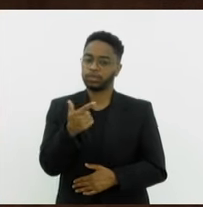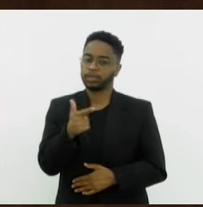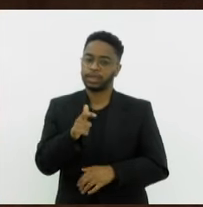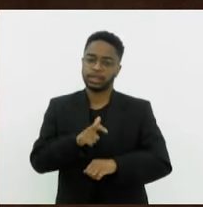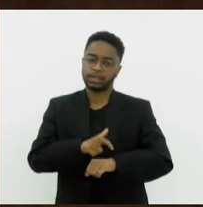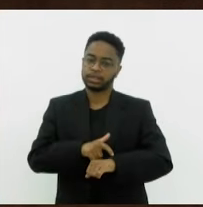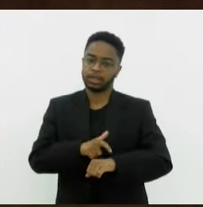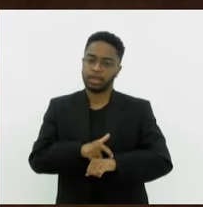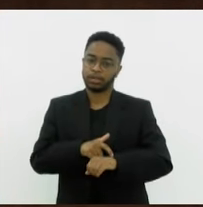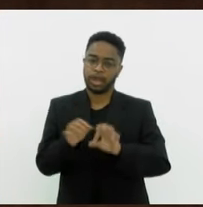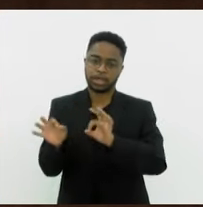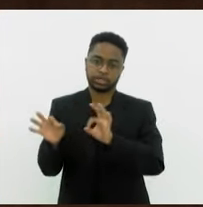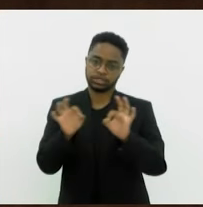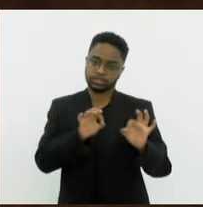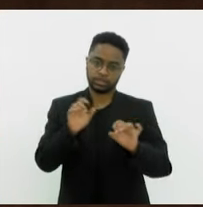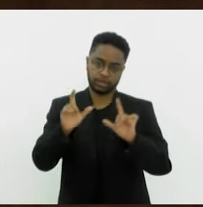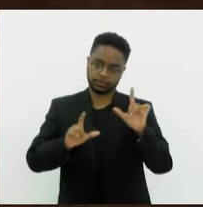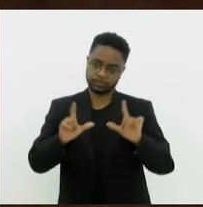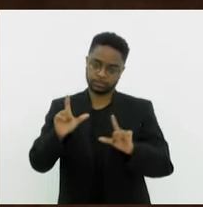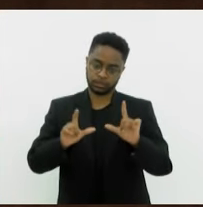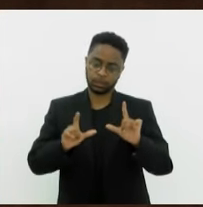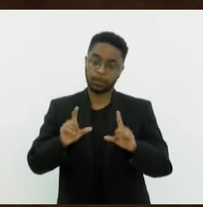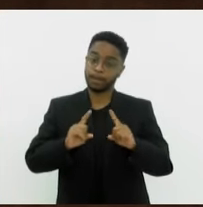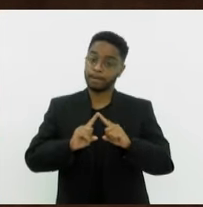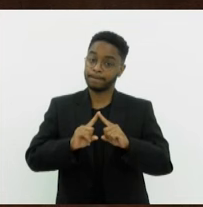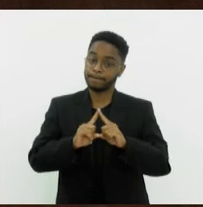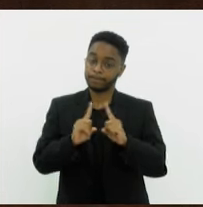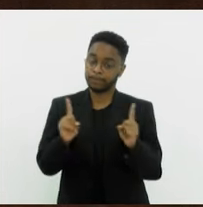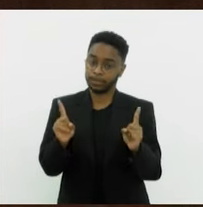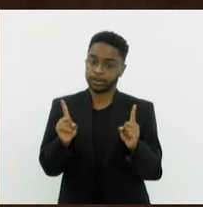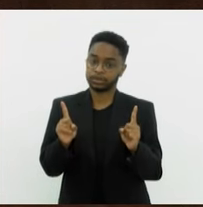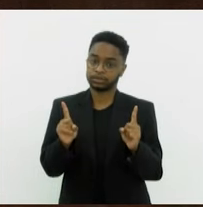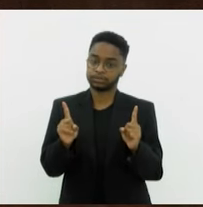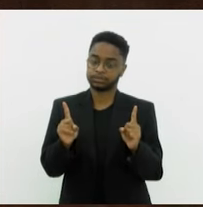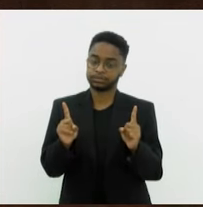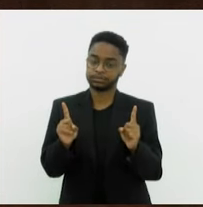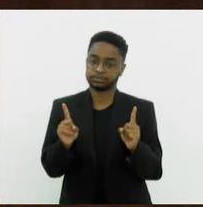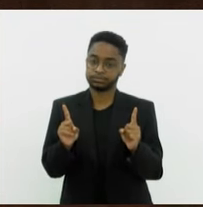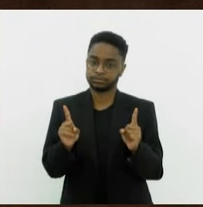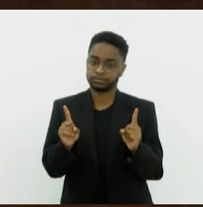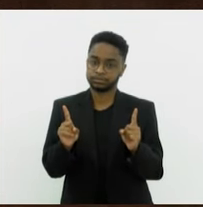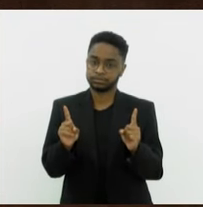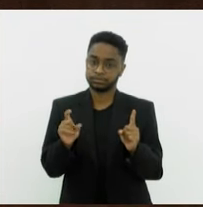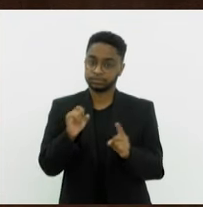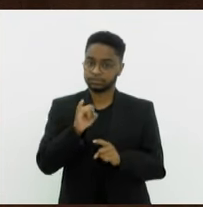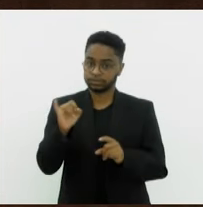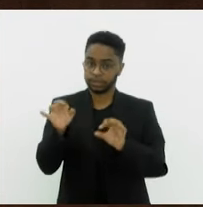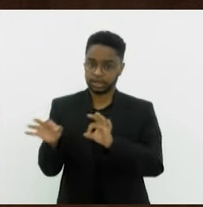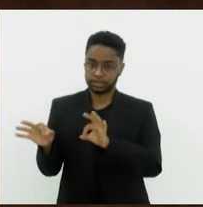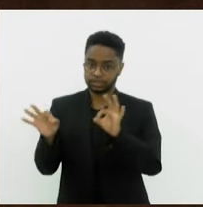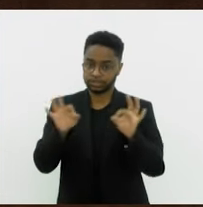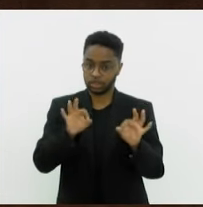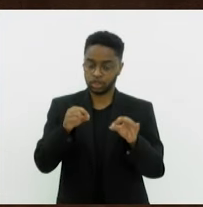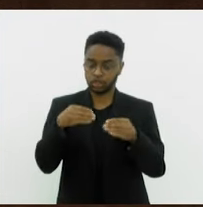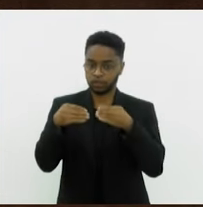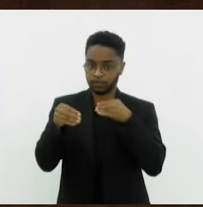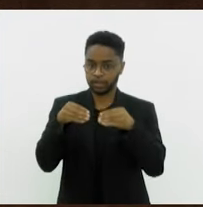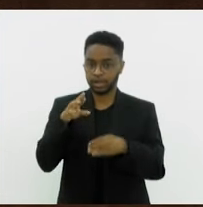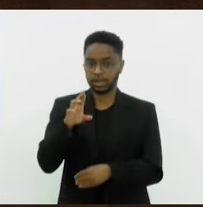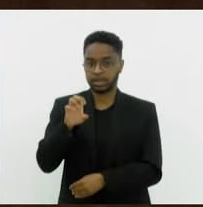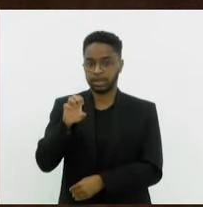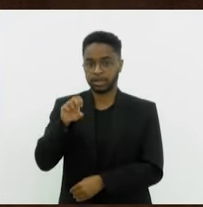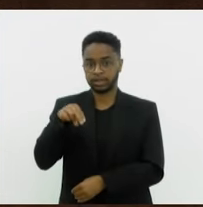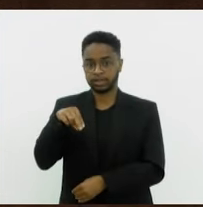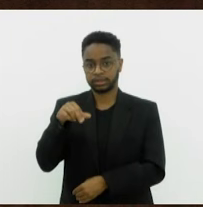de ver televisão, mas se a senhora for ver a novela Renascer,